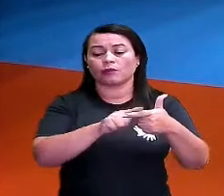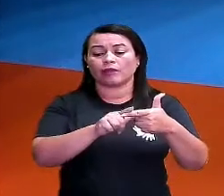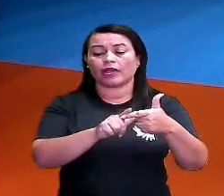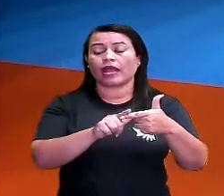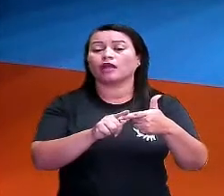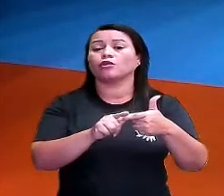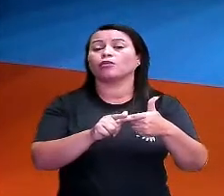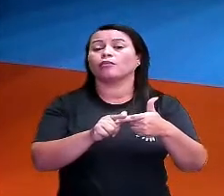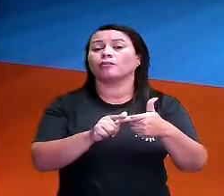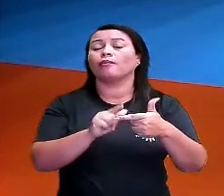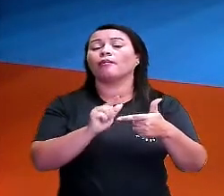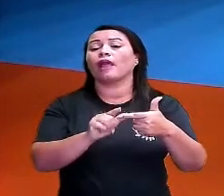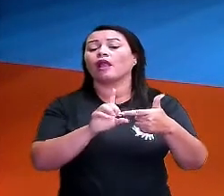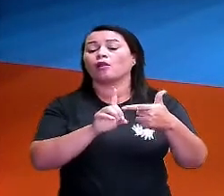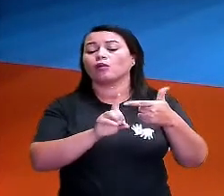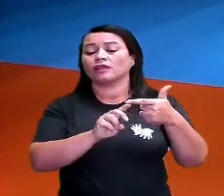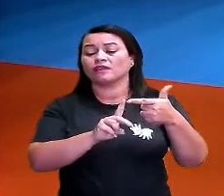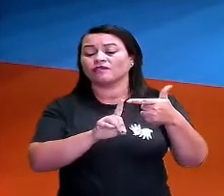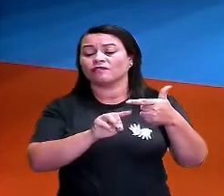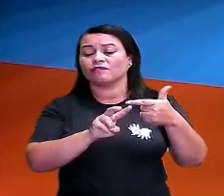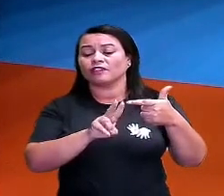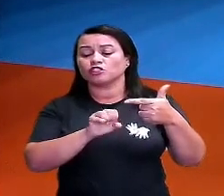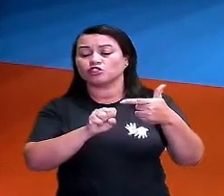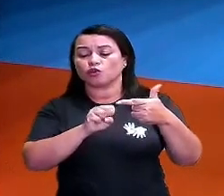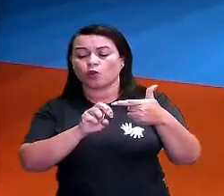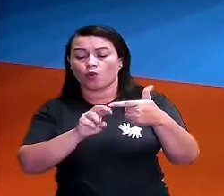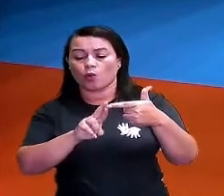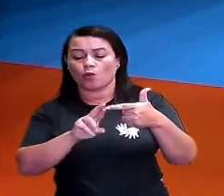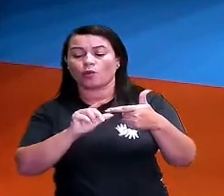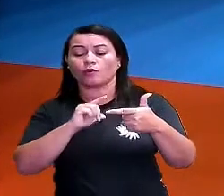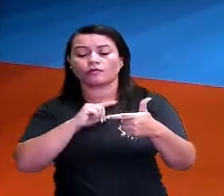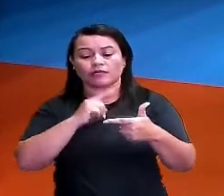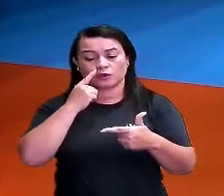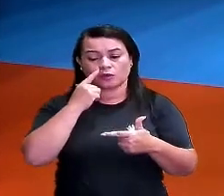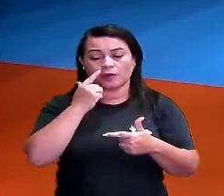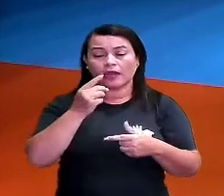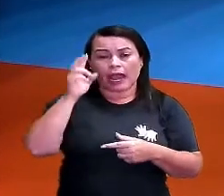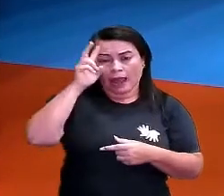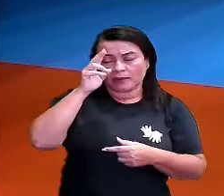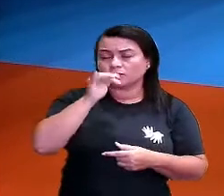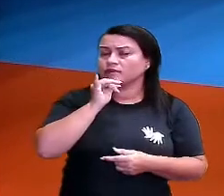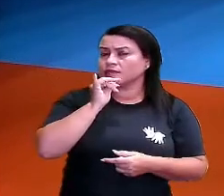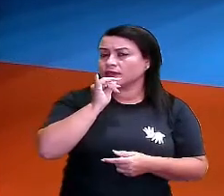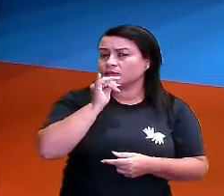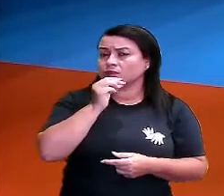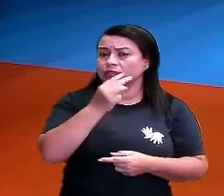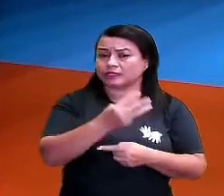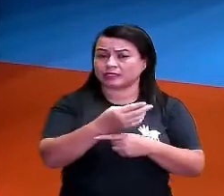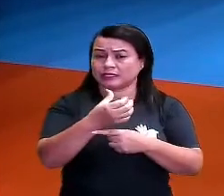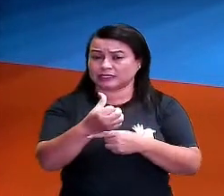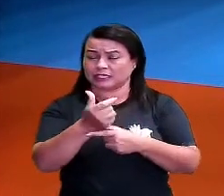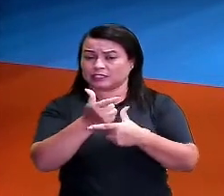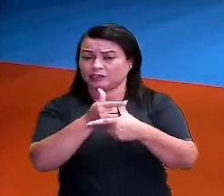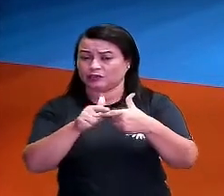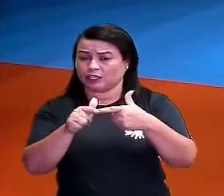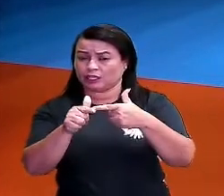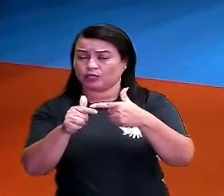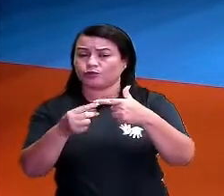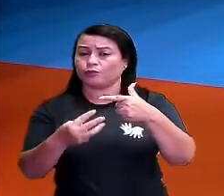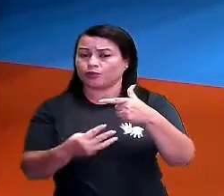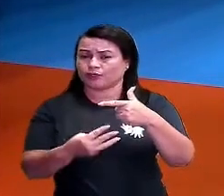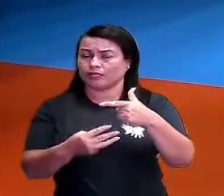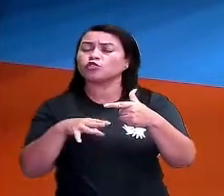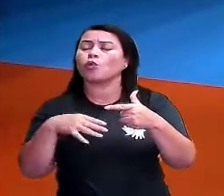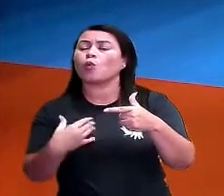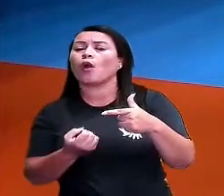ao dividendo. Lembra que eu trouxe agora o exemplo do 36 dividido por 3? Que número multiplicado a